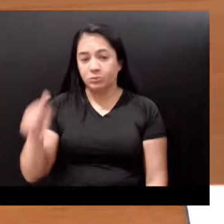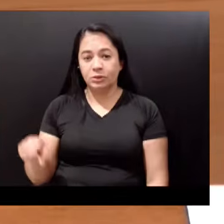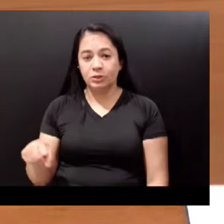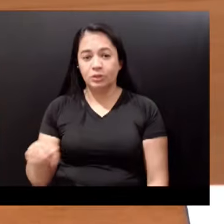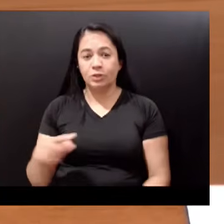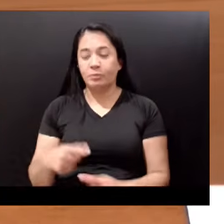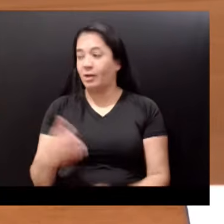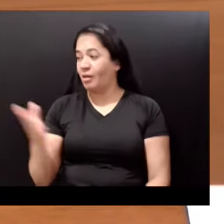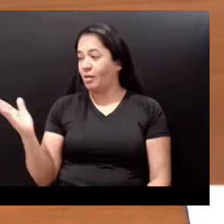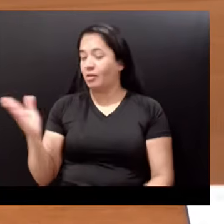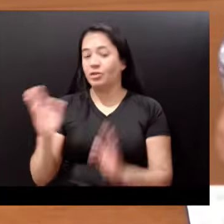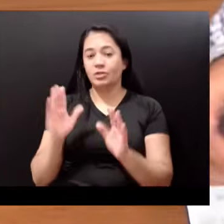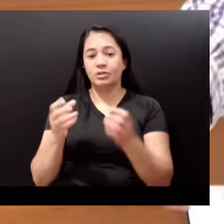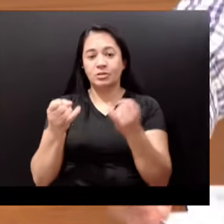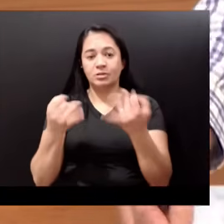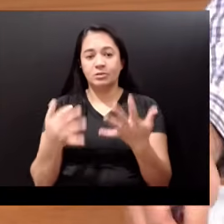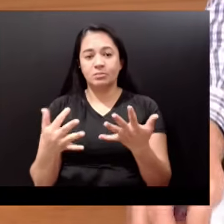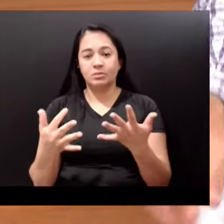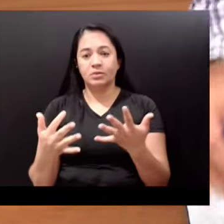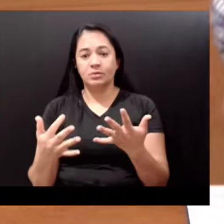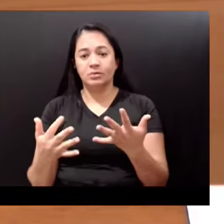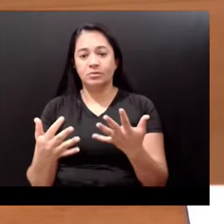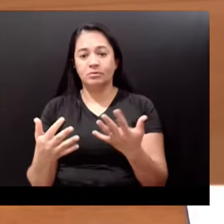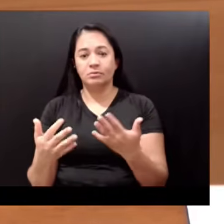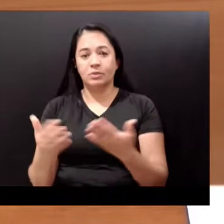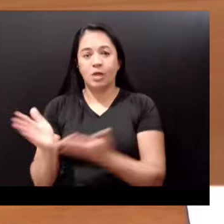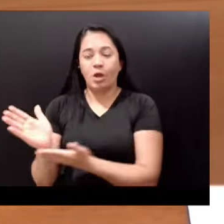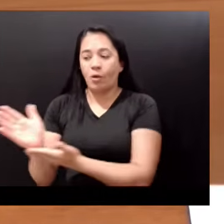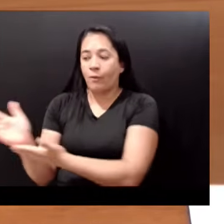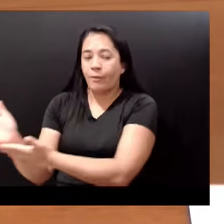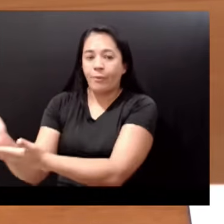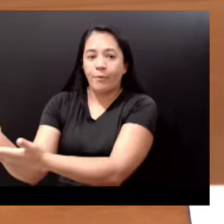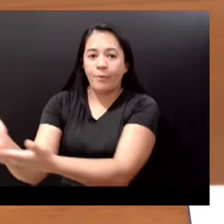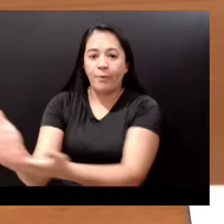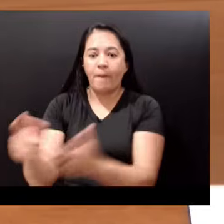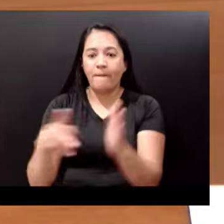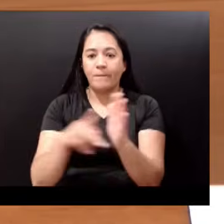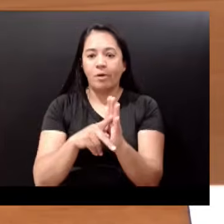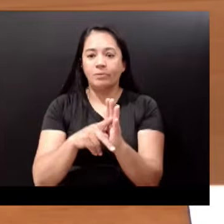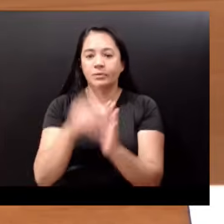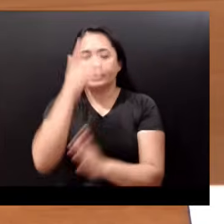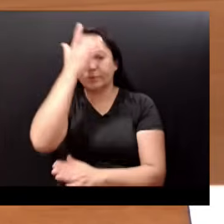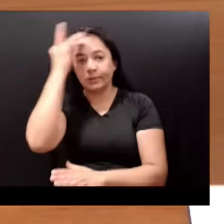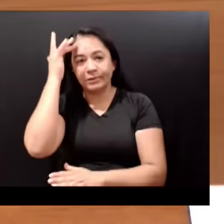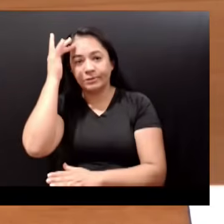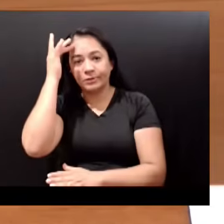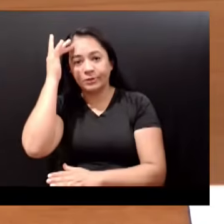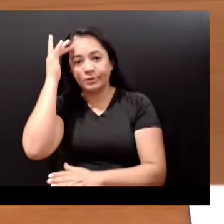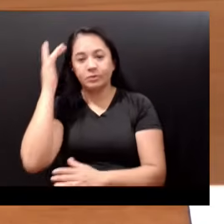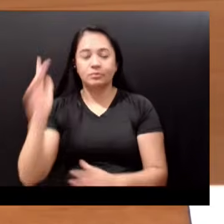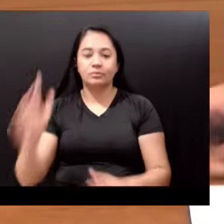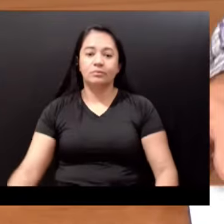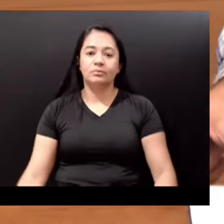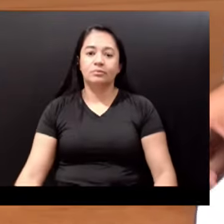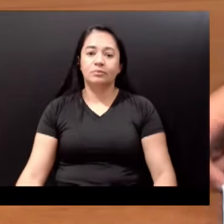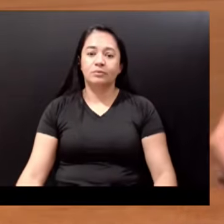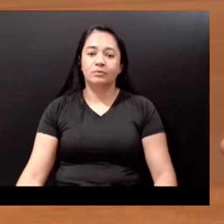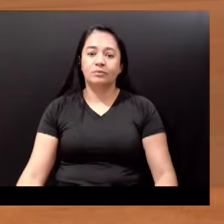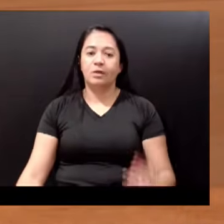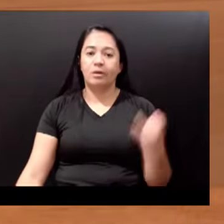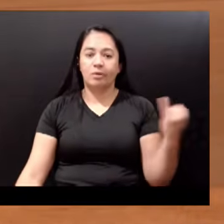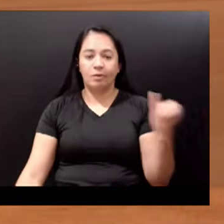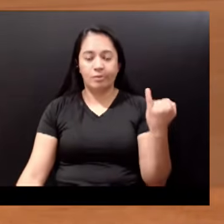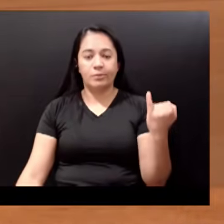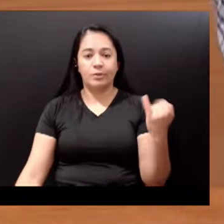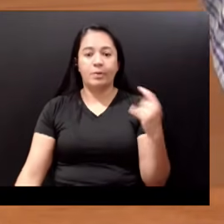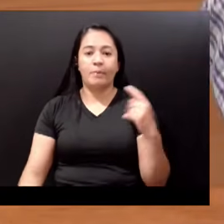sobre a questão da coleta, dos catadores fazerem essa coleta. É de extrema importância, porém, a